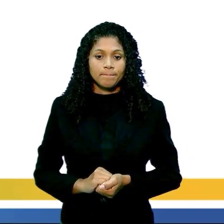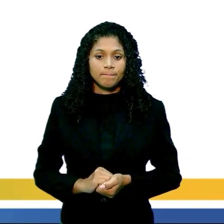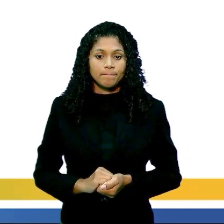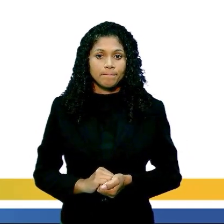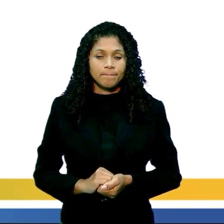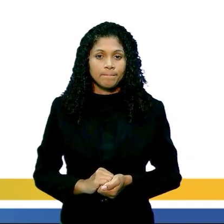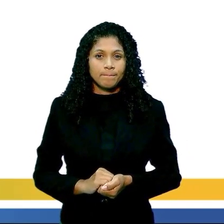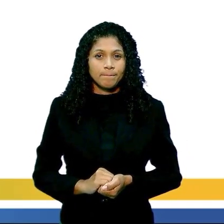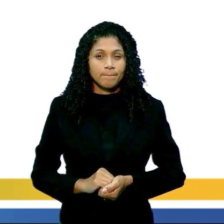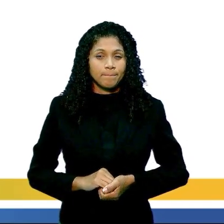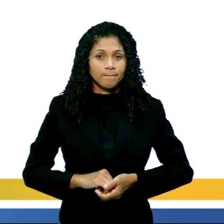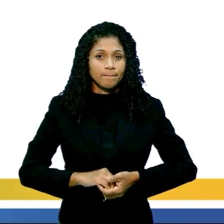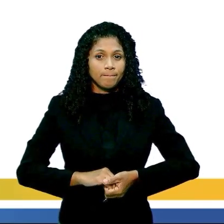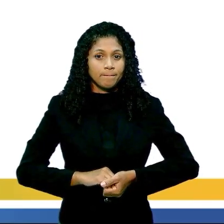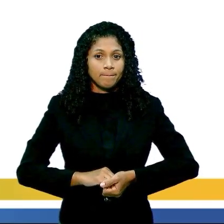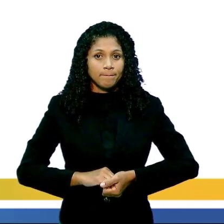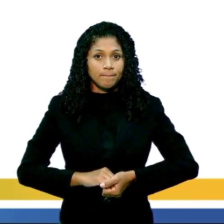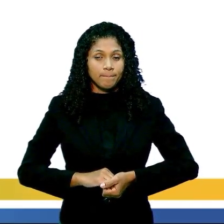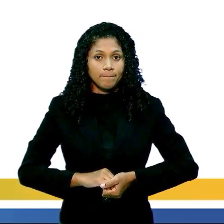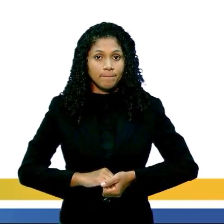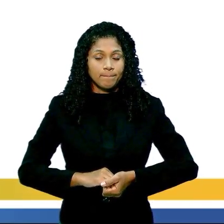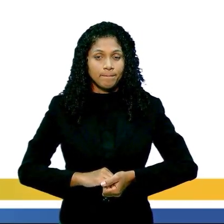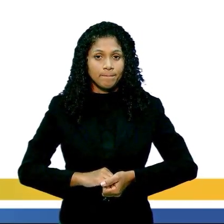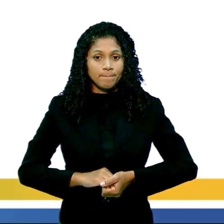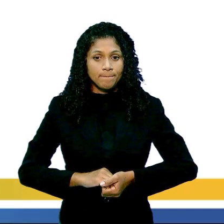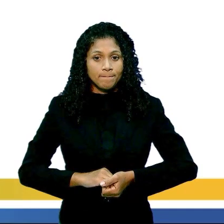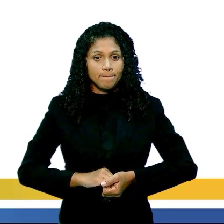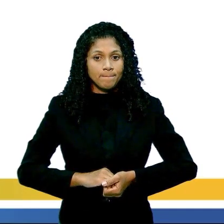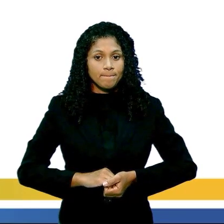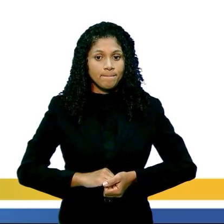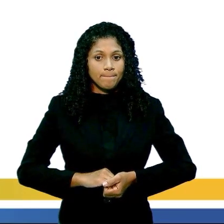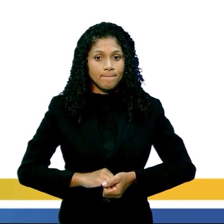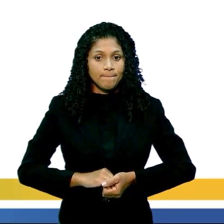pessoas do discurso, ok?